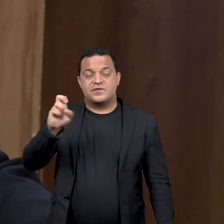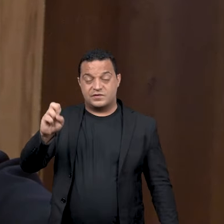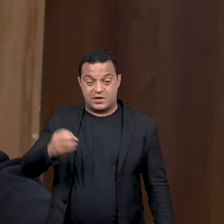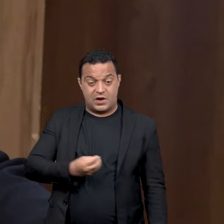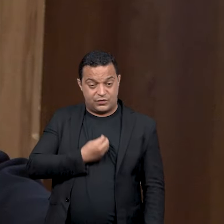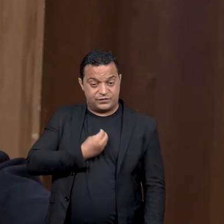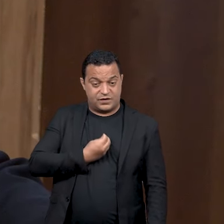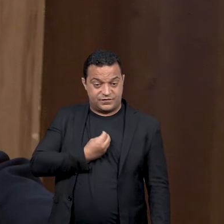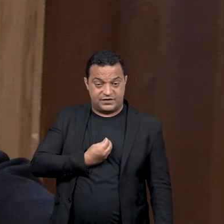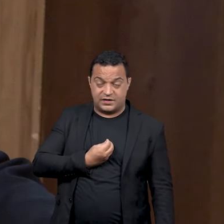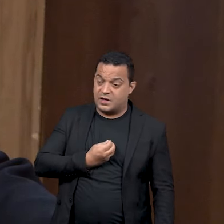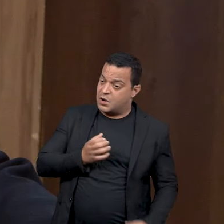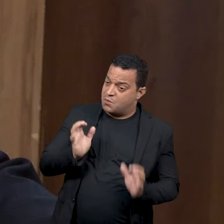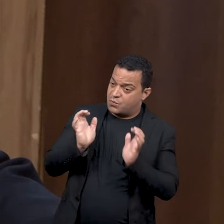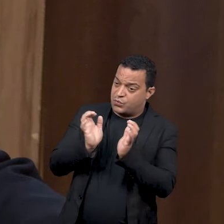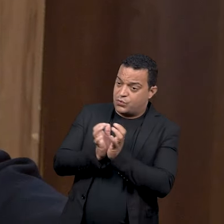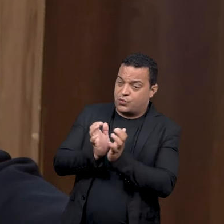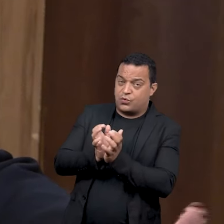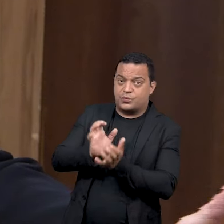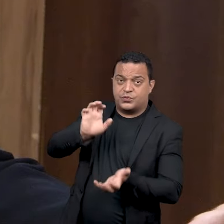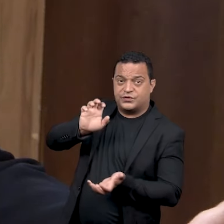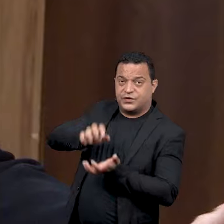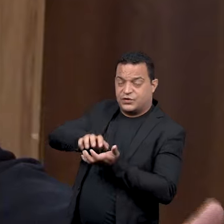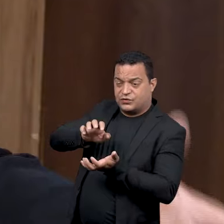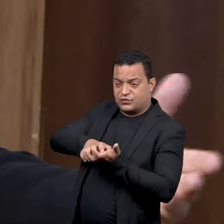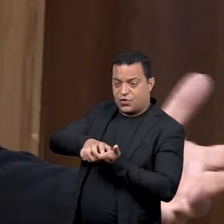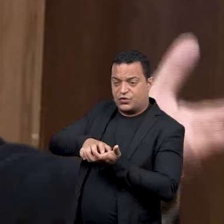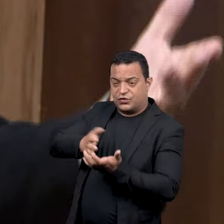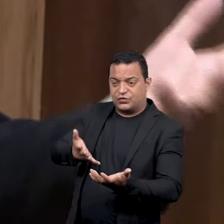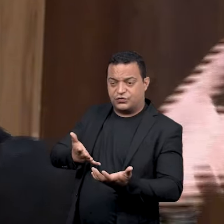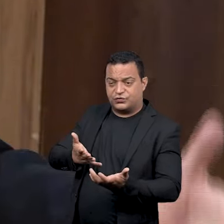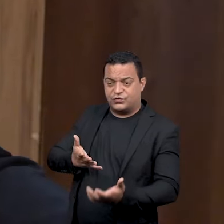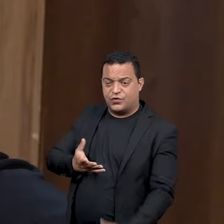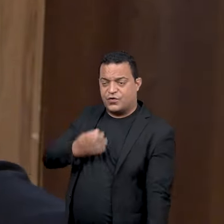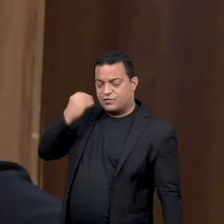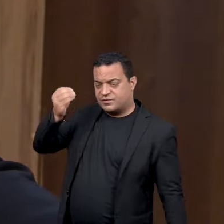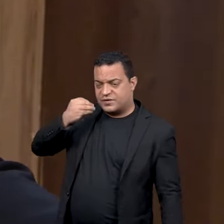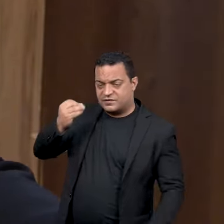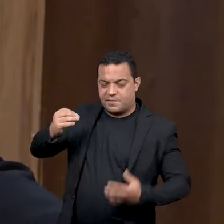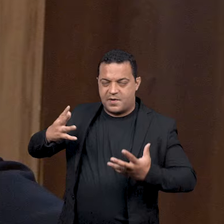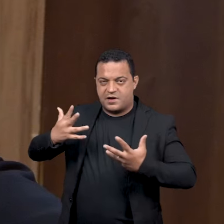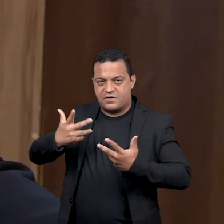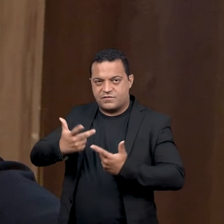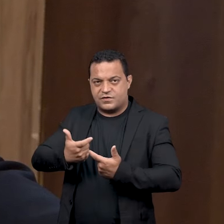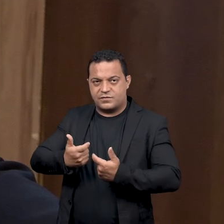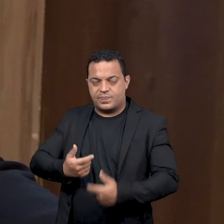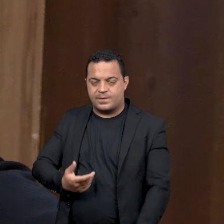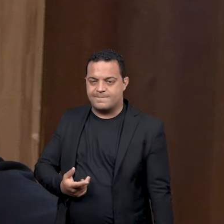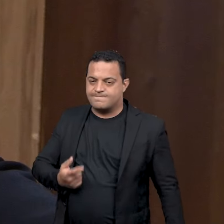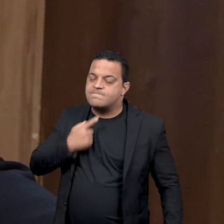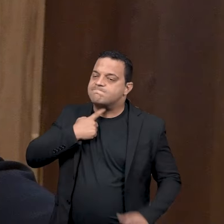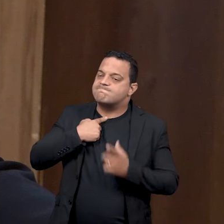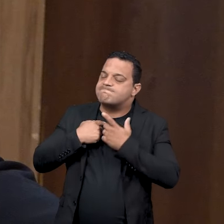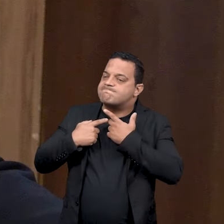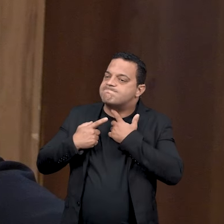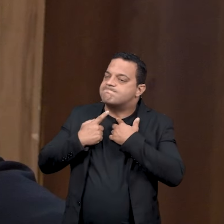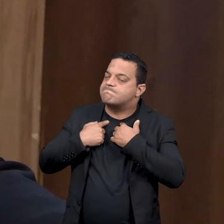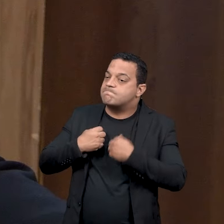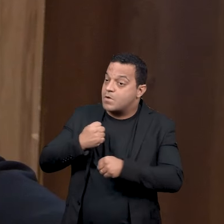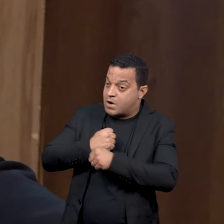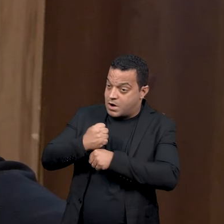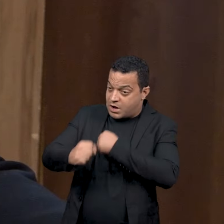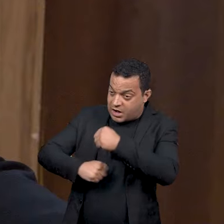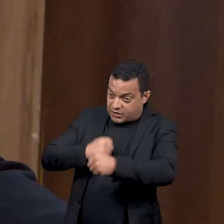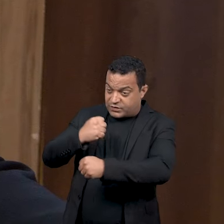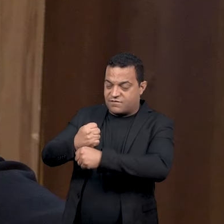2025 e que, pelo menos para mim e para os meus idosos, né, Abel e Fábio aqui, tem sido maravilhoso.